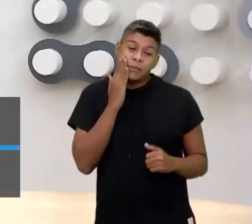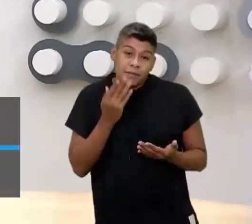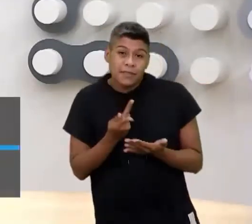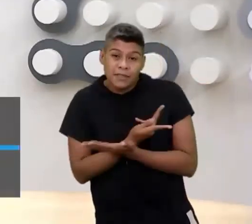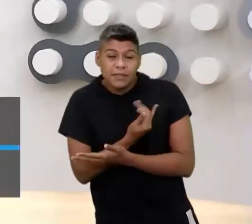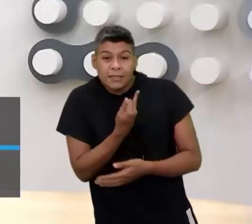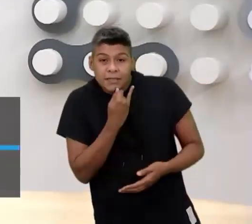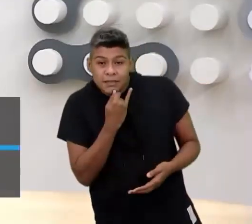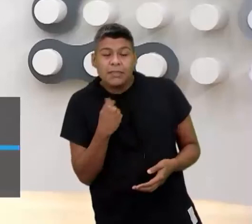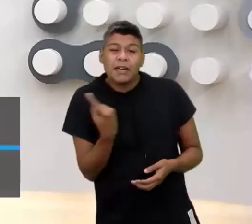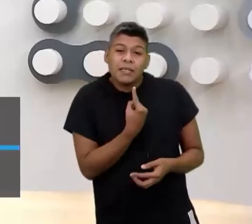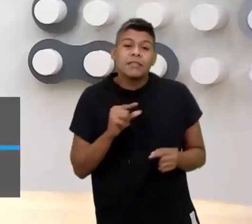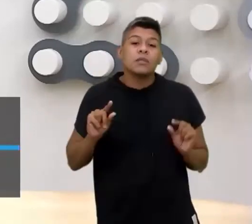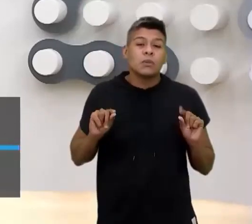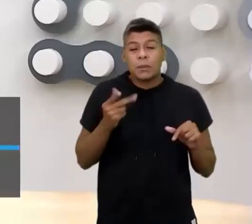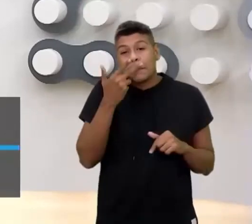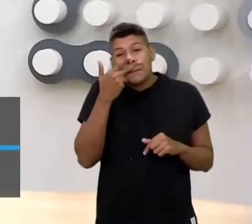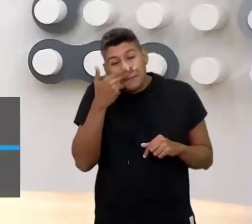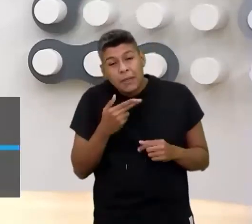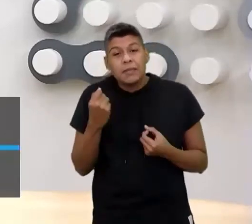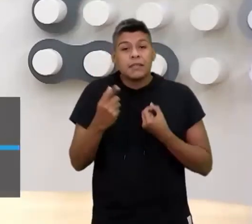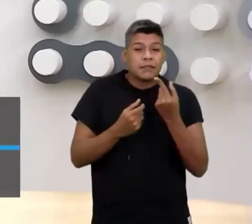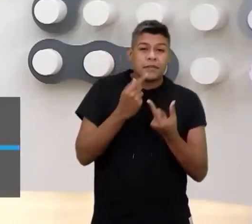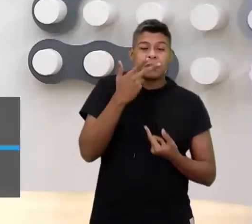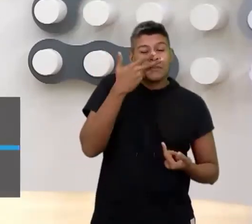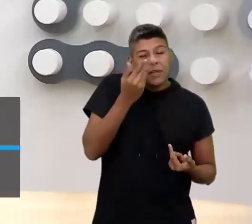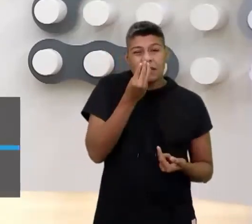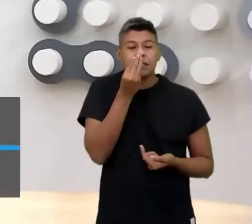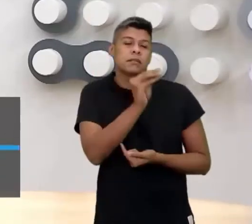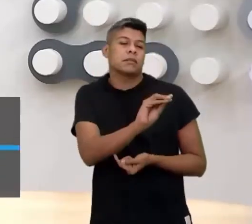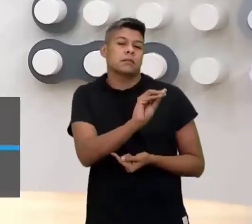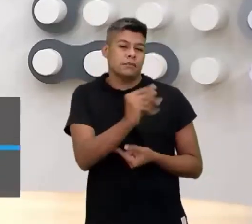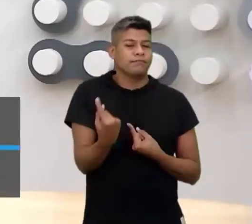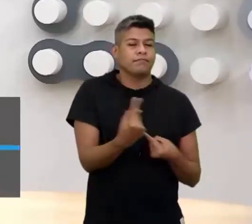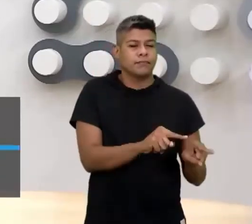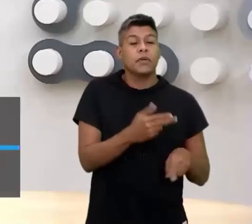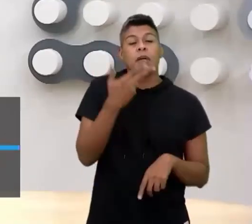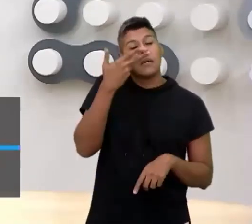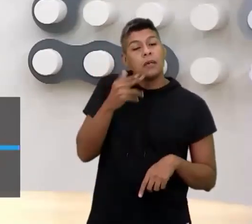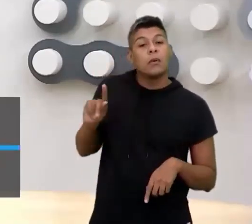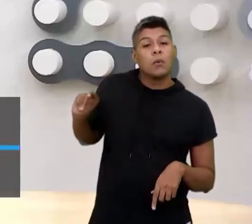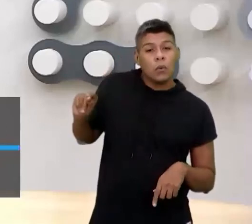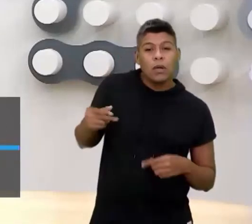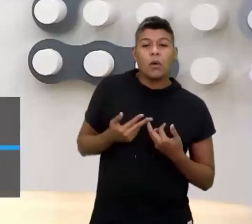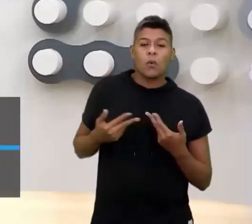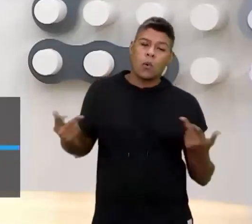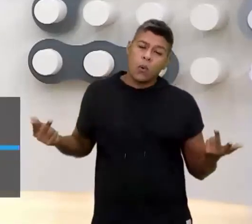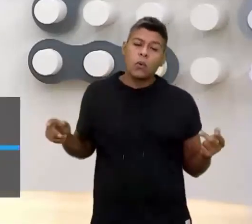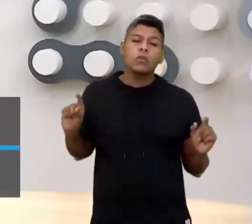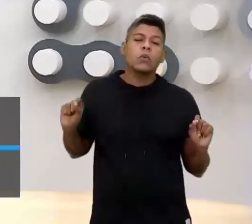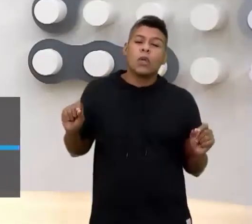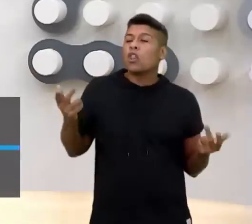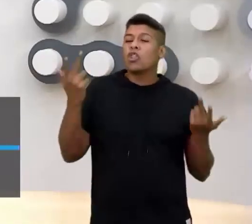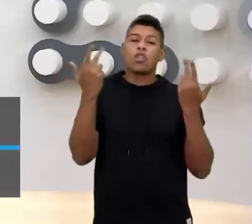situação muito triste, a gente parece que muitas vezes banaliza essa situação. Então é como se fosse algo, entre